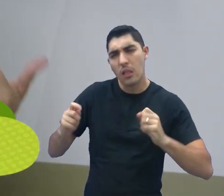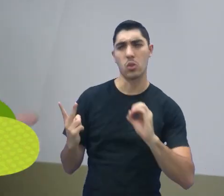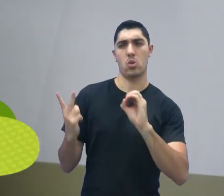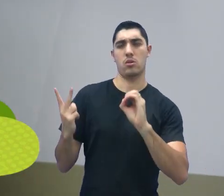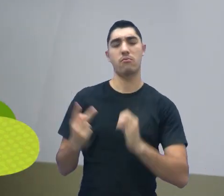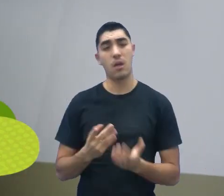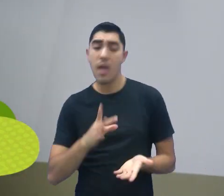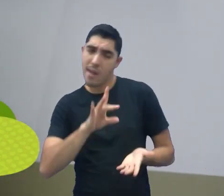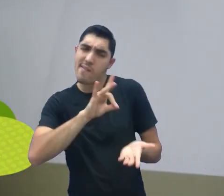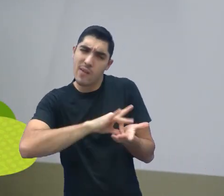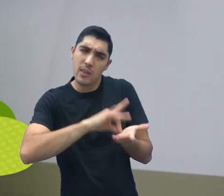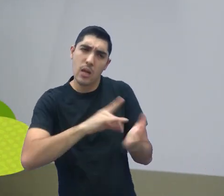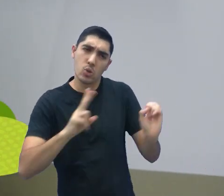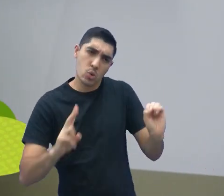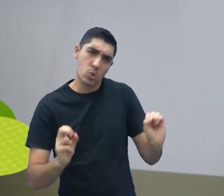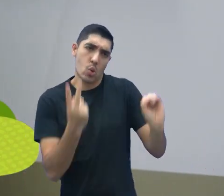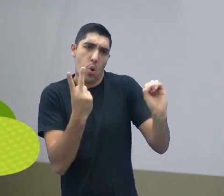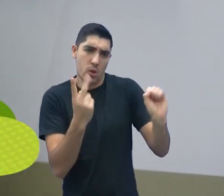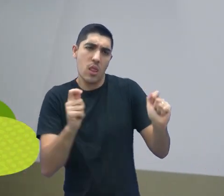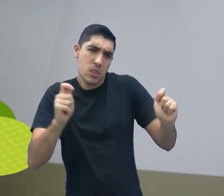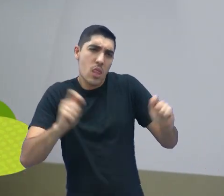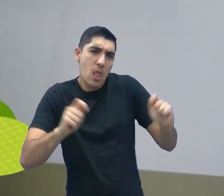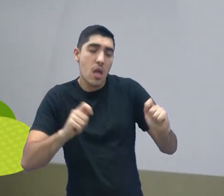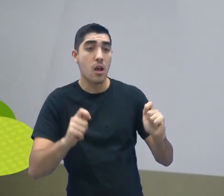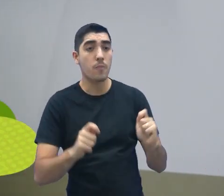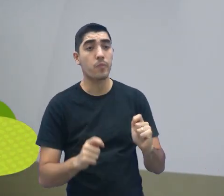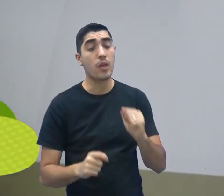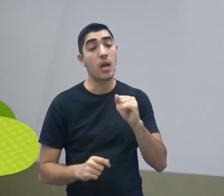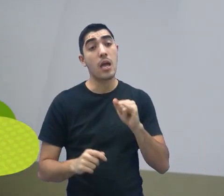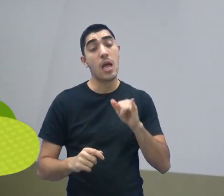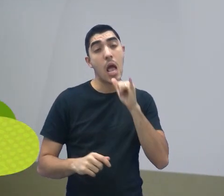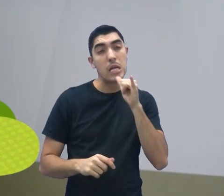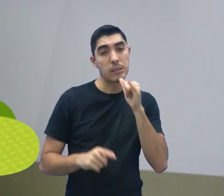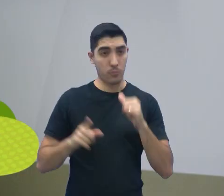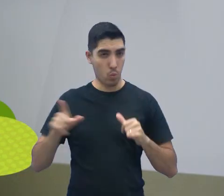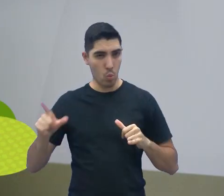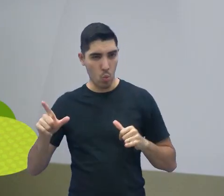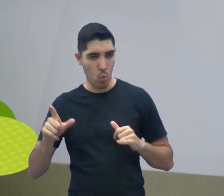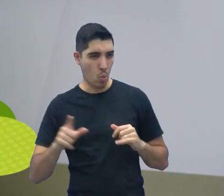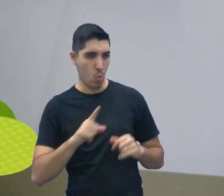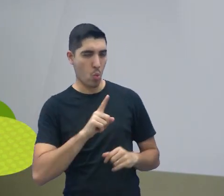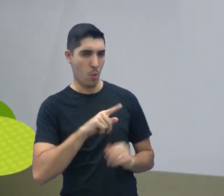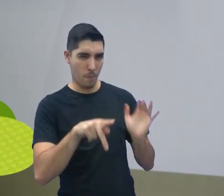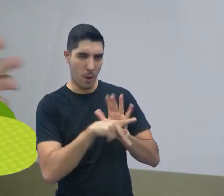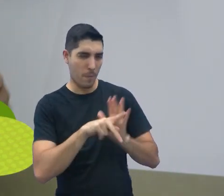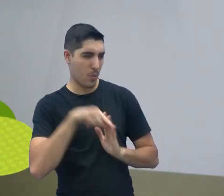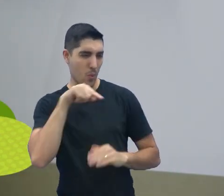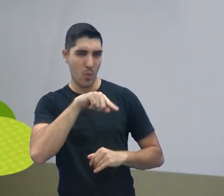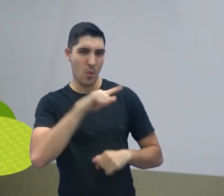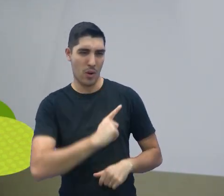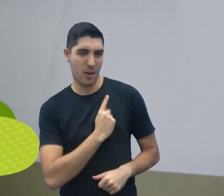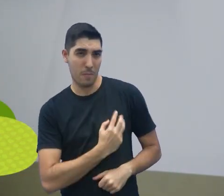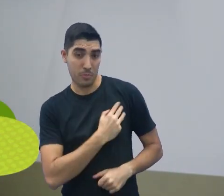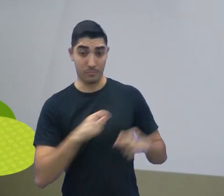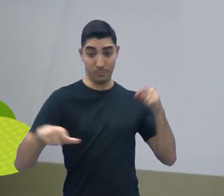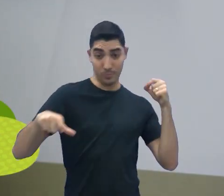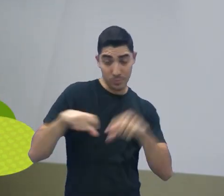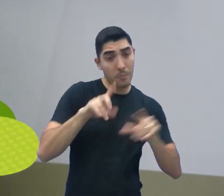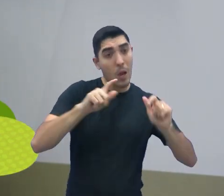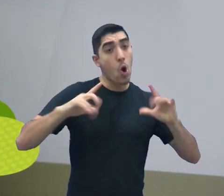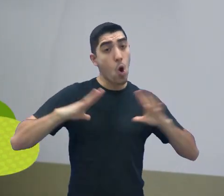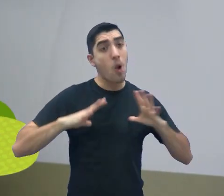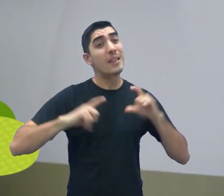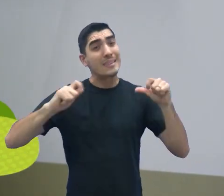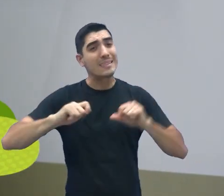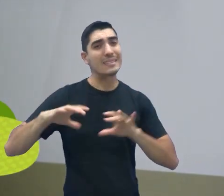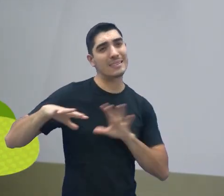José, a gente até comentou aqui que talvez fosse uma bola defensável, né, para o Gabriel Afonso, mas fato é que o primeiro tempo realmente foi bom. Isso a gente tem que reconhecer, o